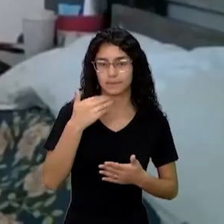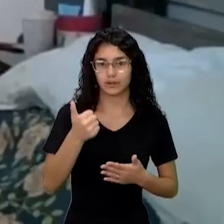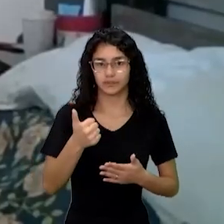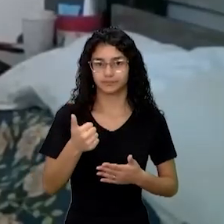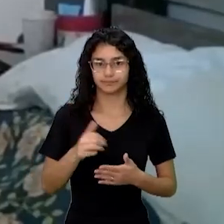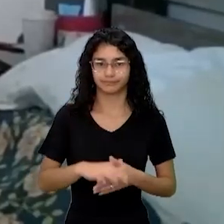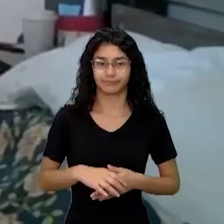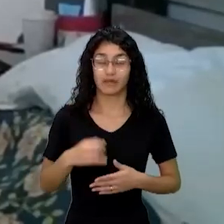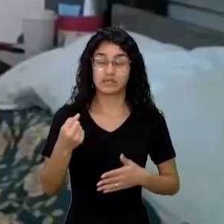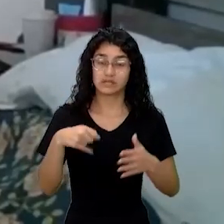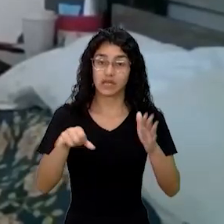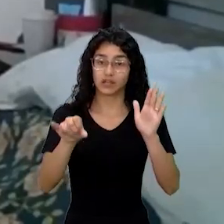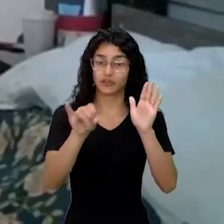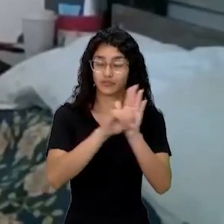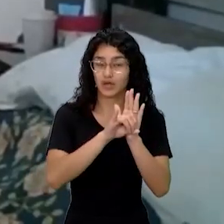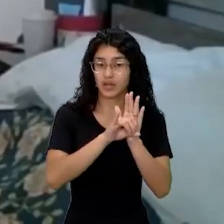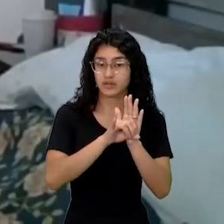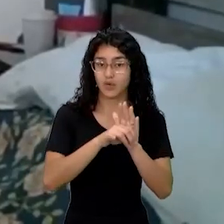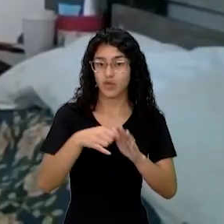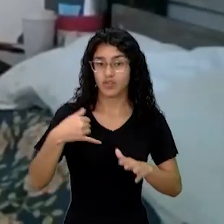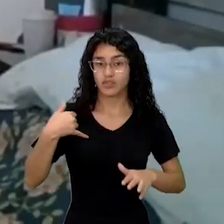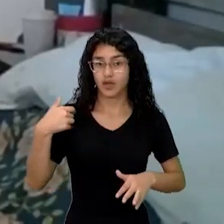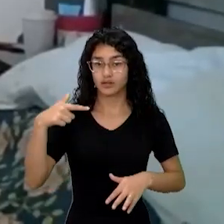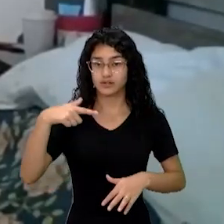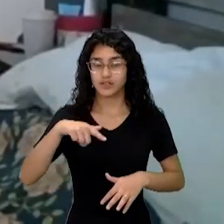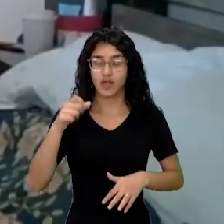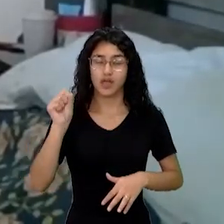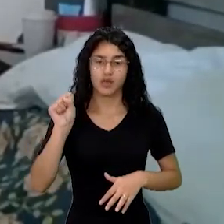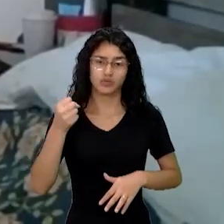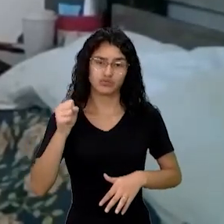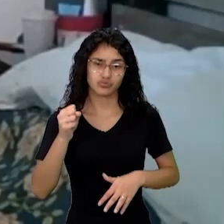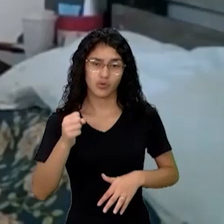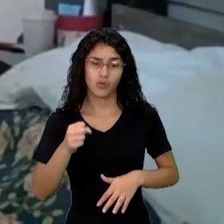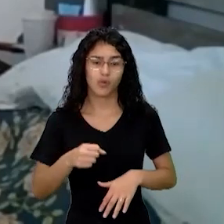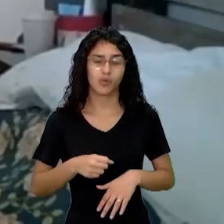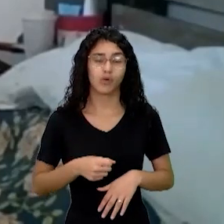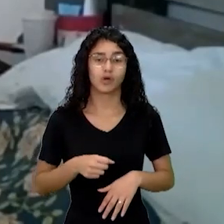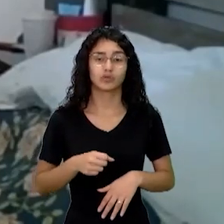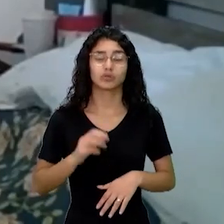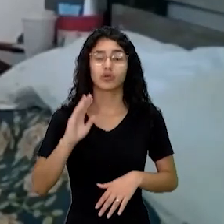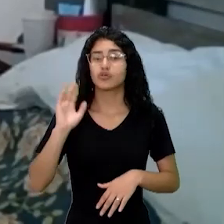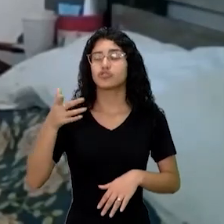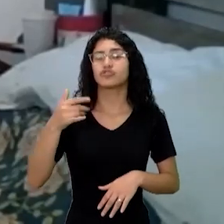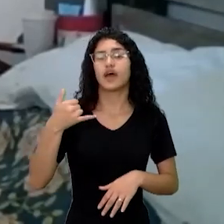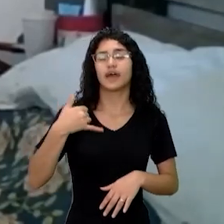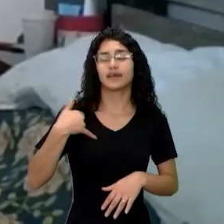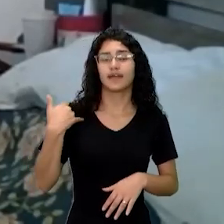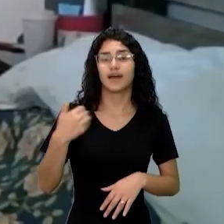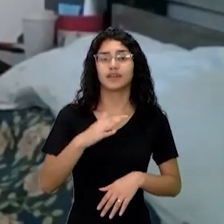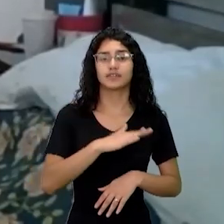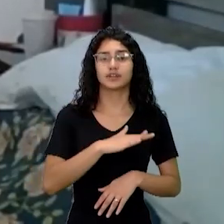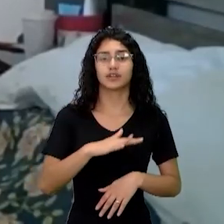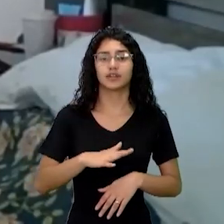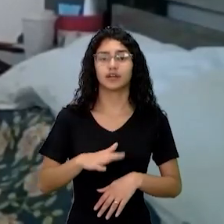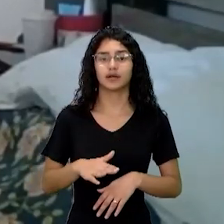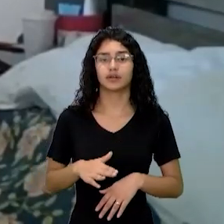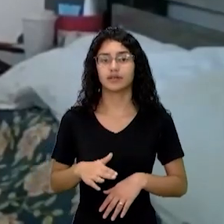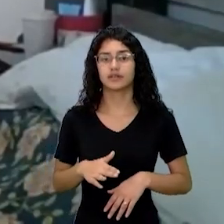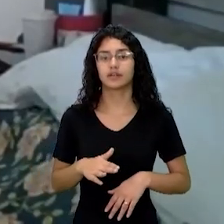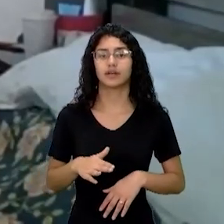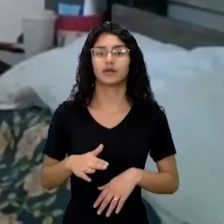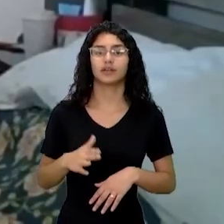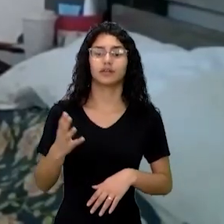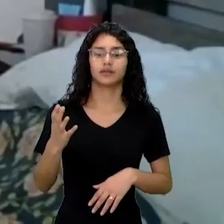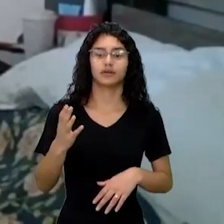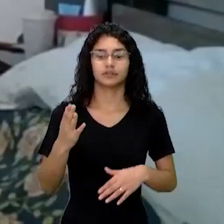mais próxima ali dos 7, 8 anos, que já é uma idade onde a criança ela tá entrando numa